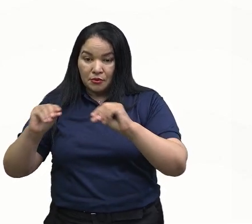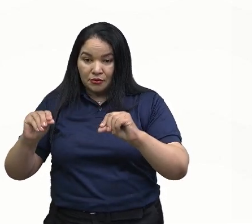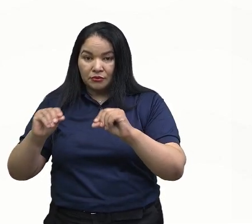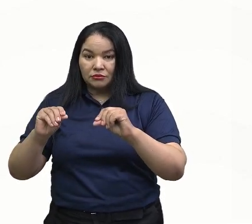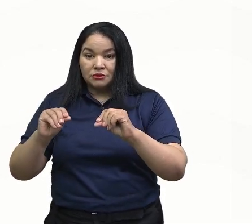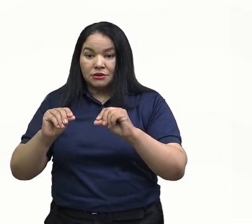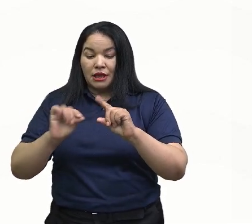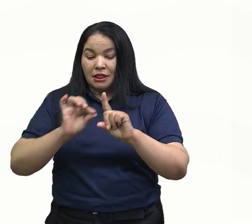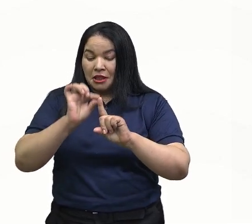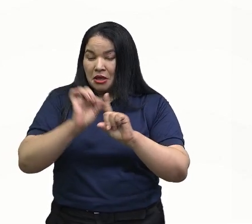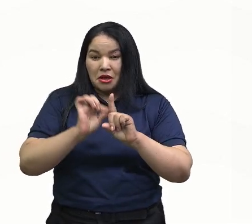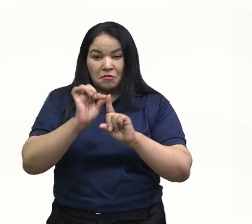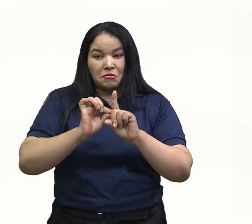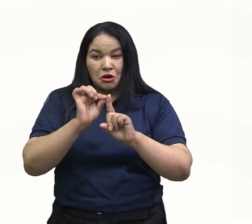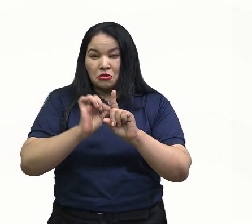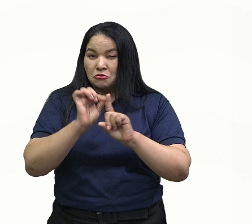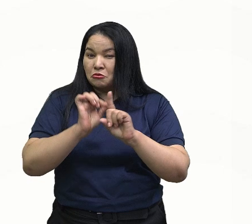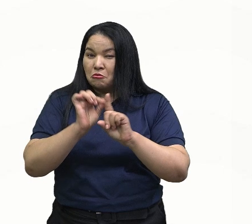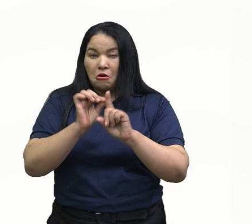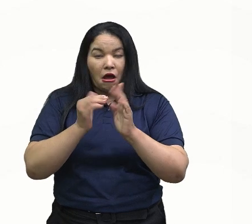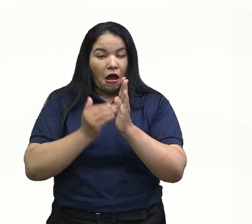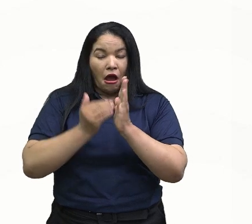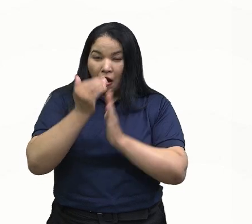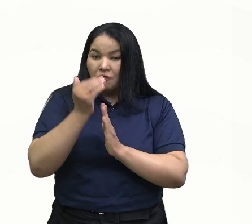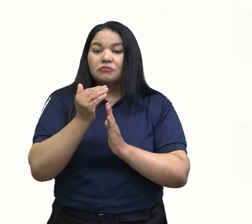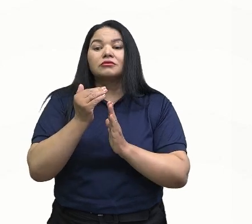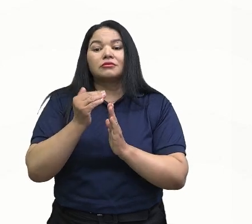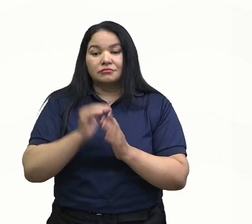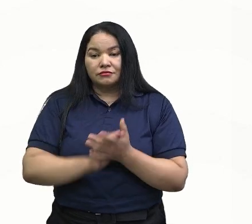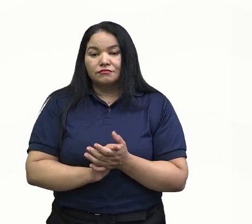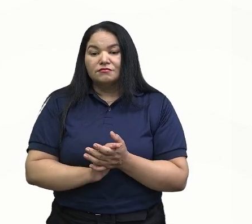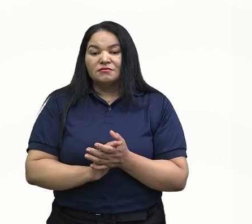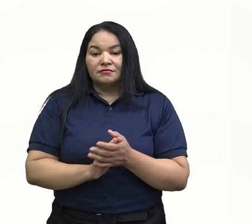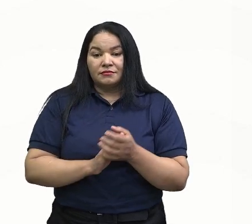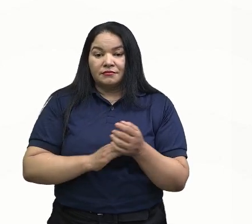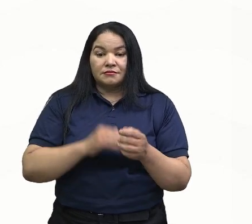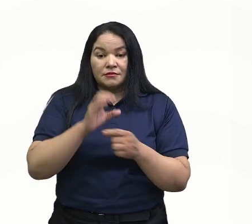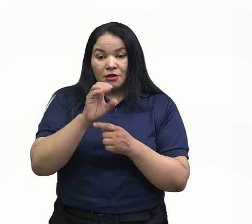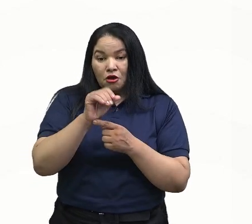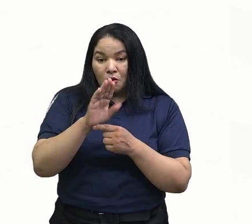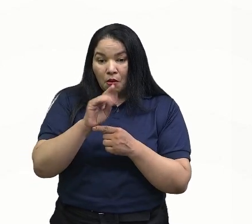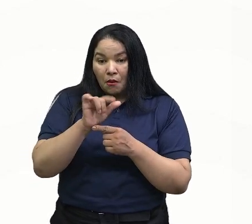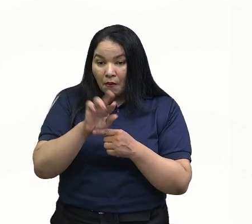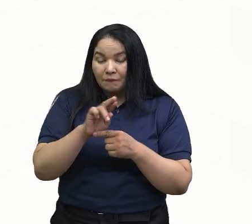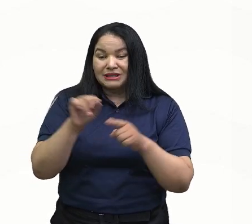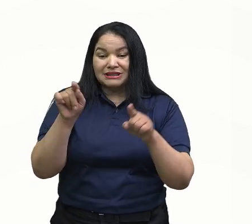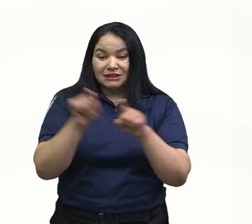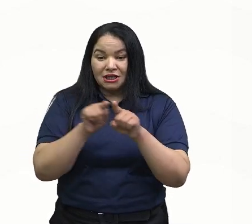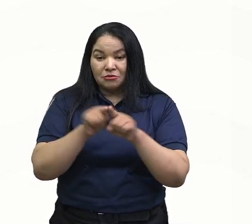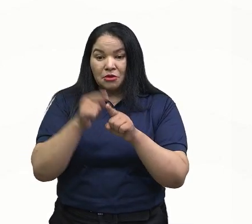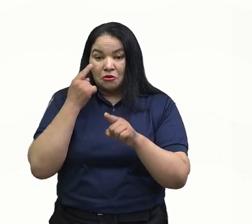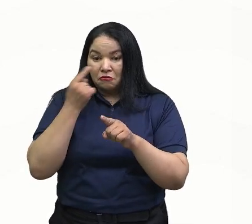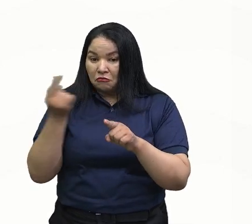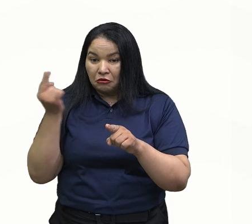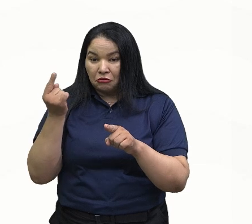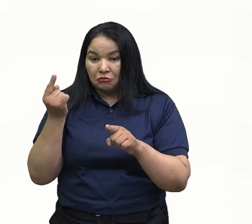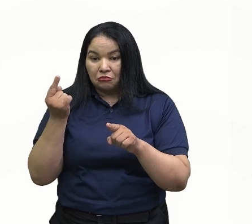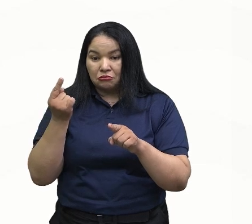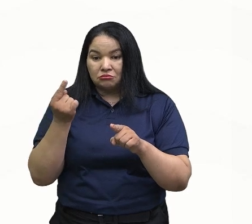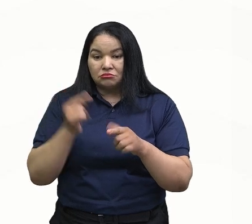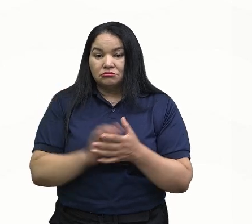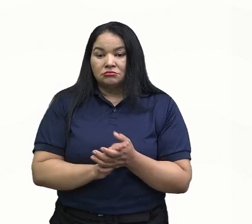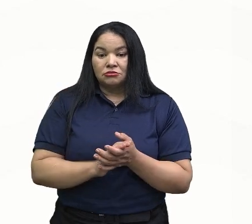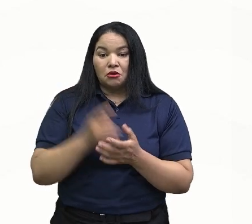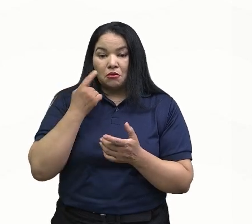né? O cobre, ó, 1000. Isso aqui a gente não consegue em casa, né? Então,